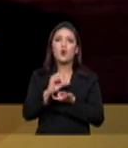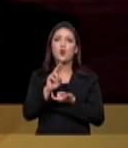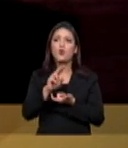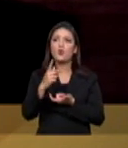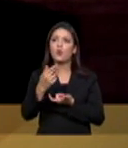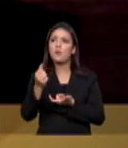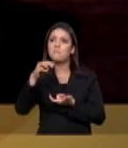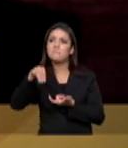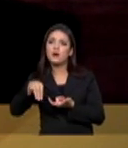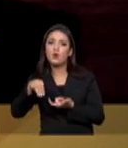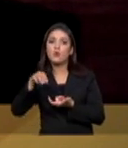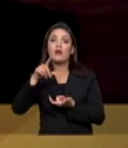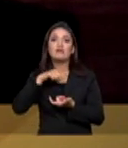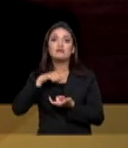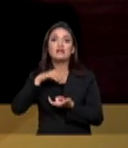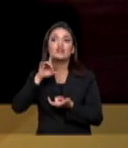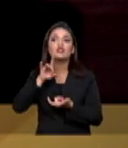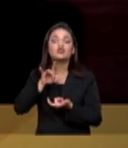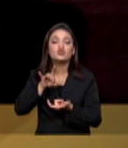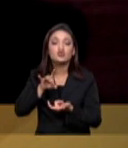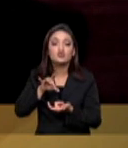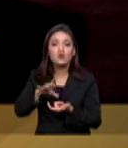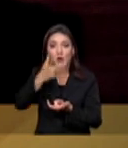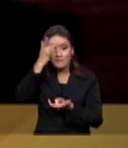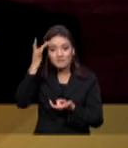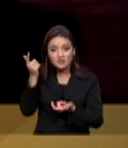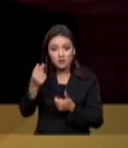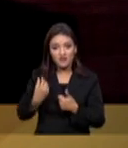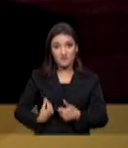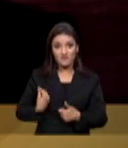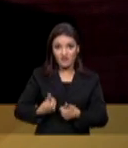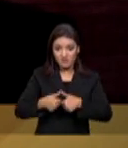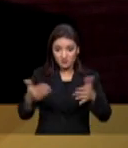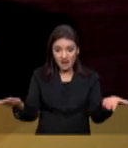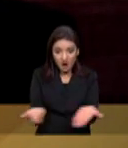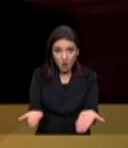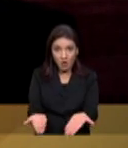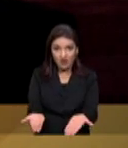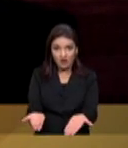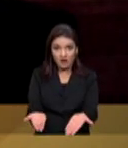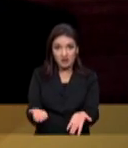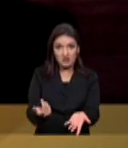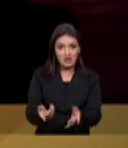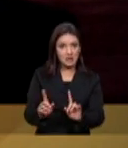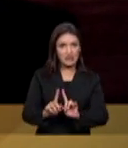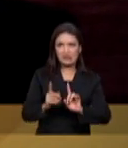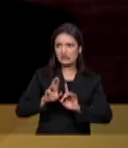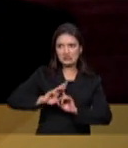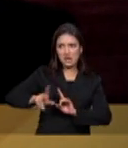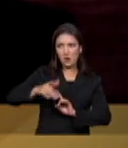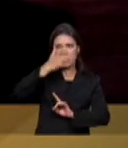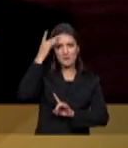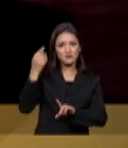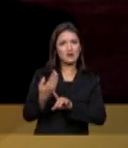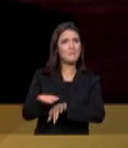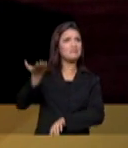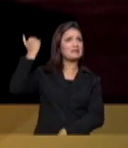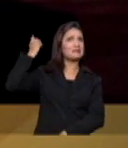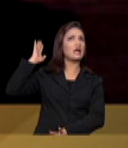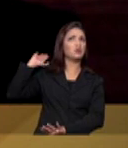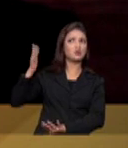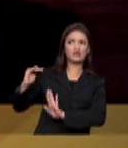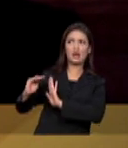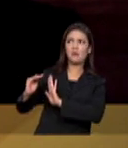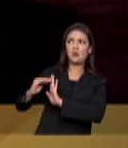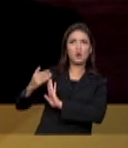dispositivo terras ocupadas no presente pelos indígenas mas não aquelas ocupadas no